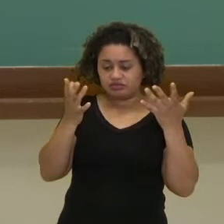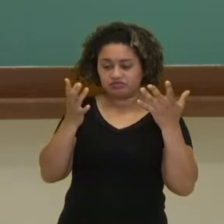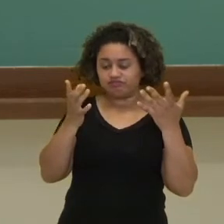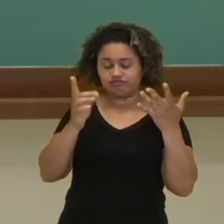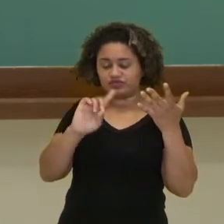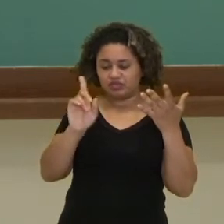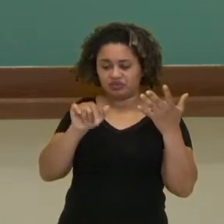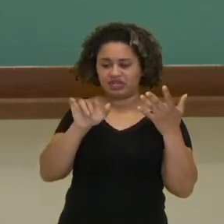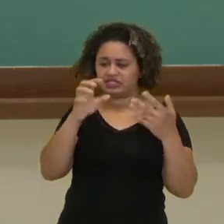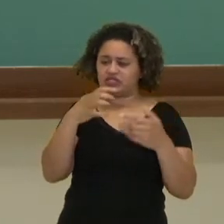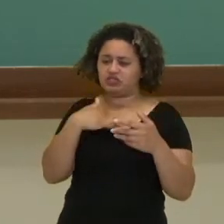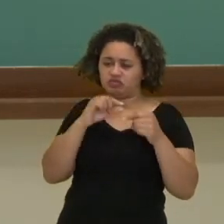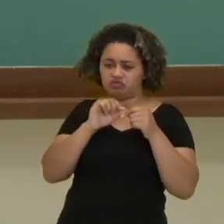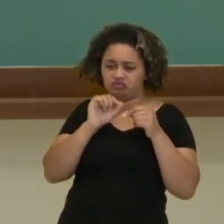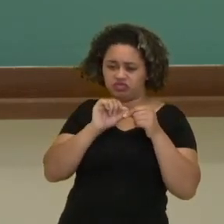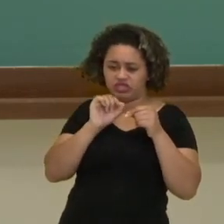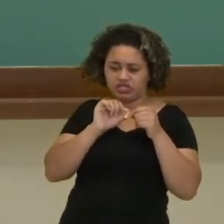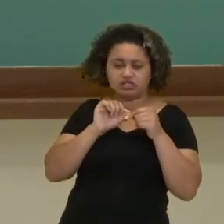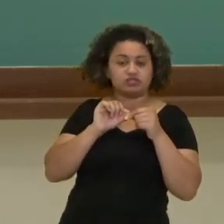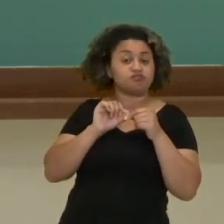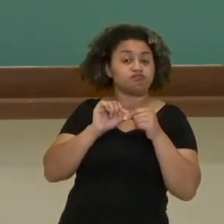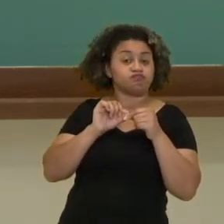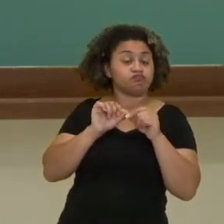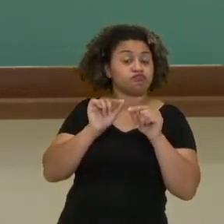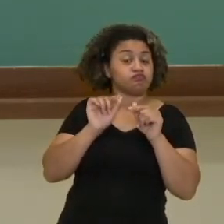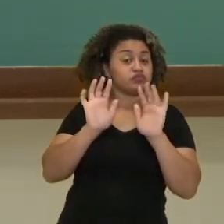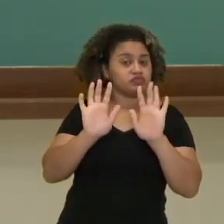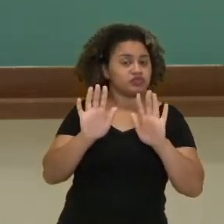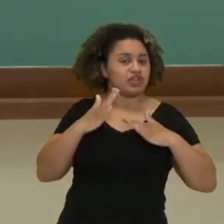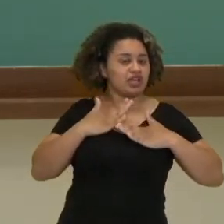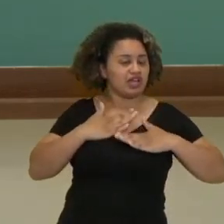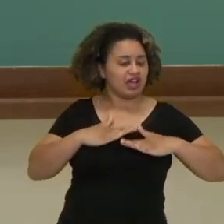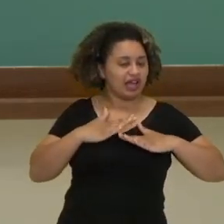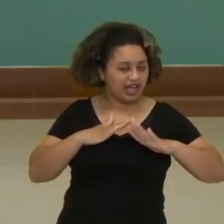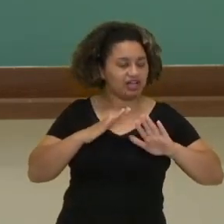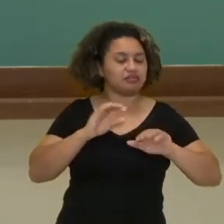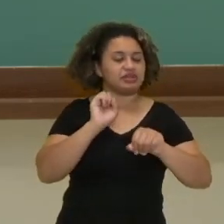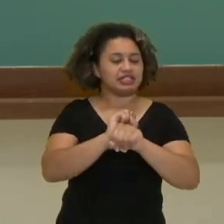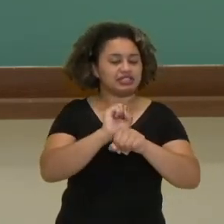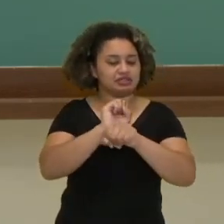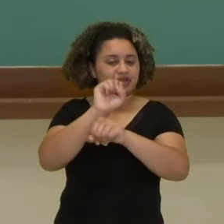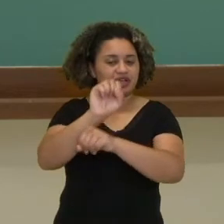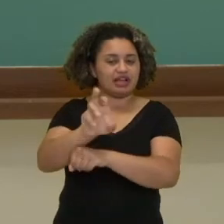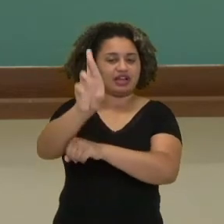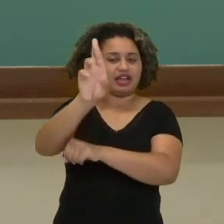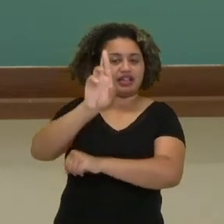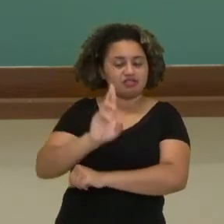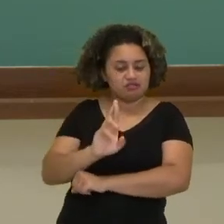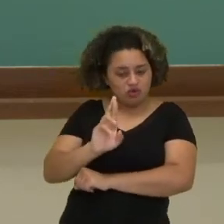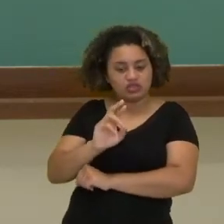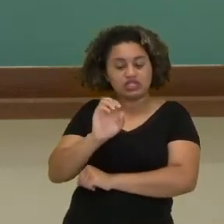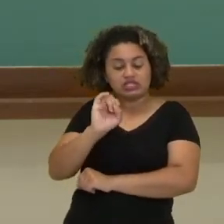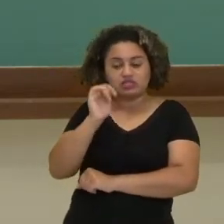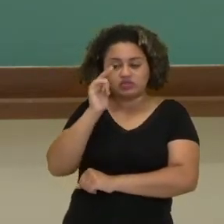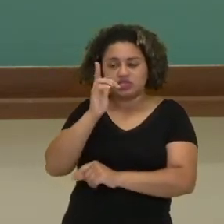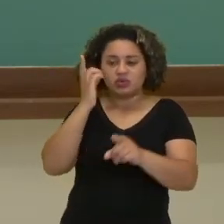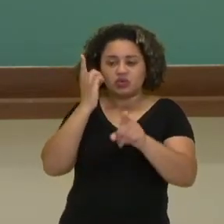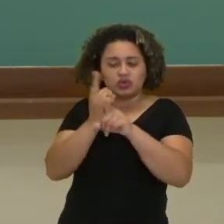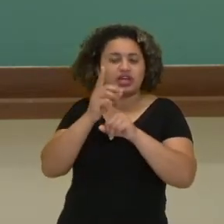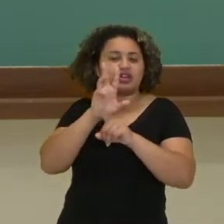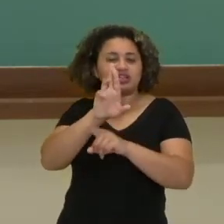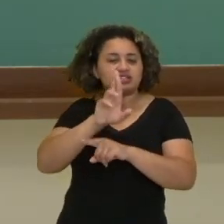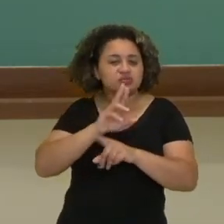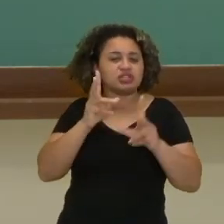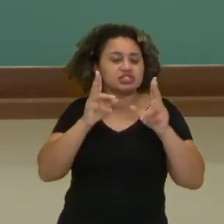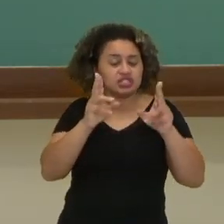não é a forma como você fez, calma, não apague. Pode ser que você fez de uma forma diferente